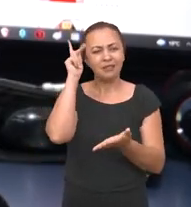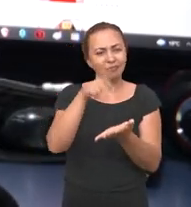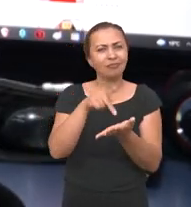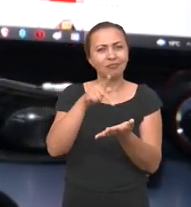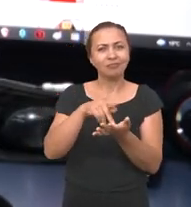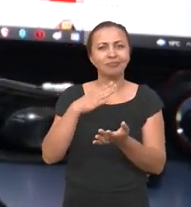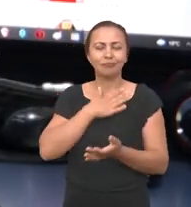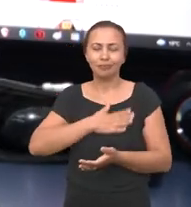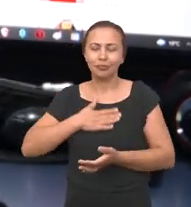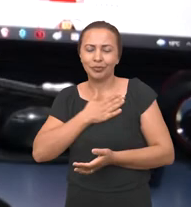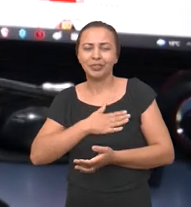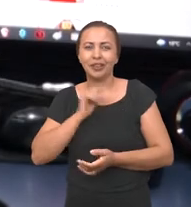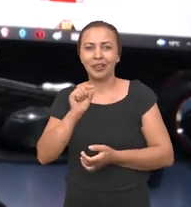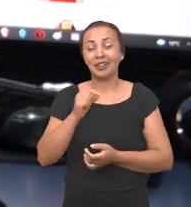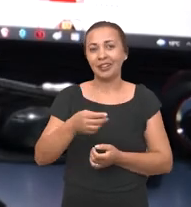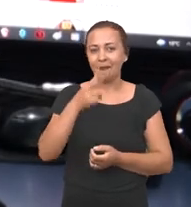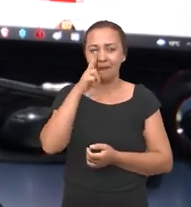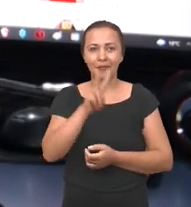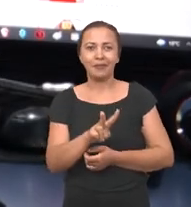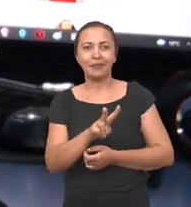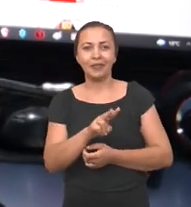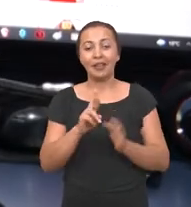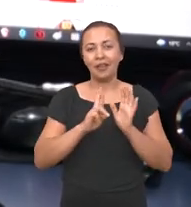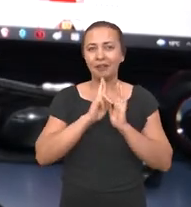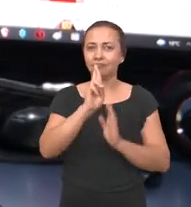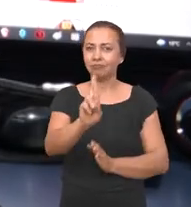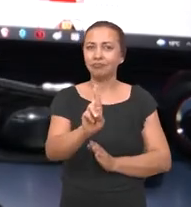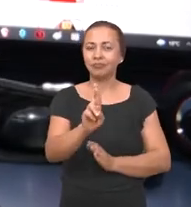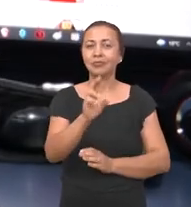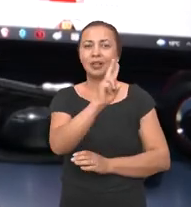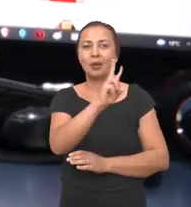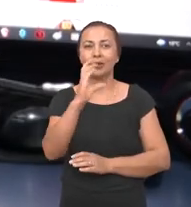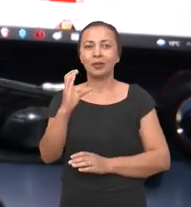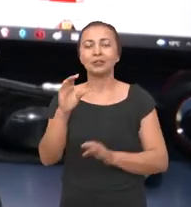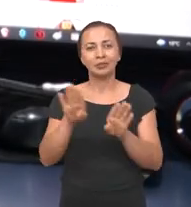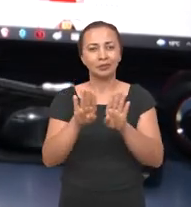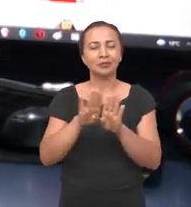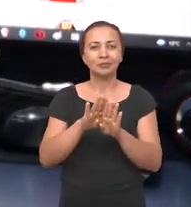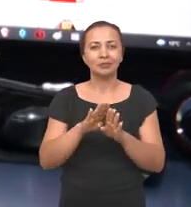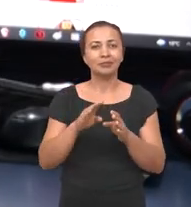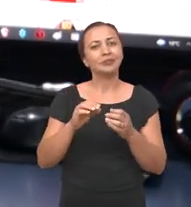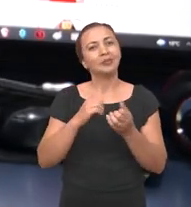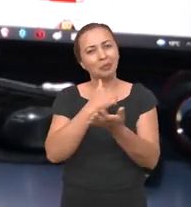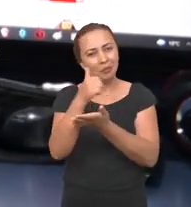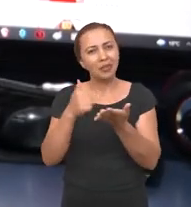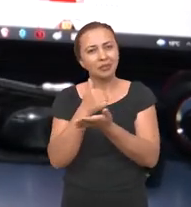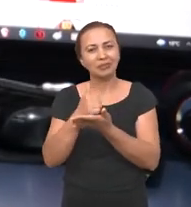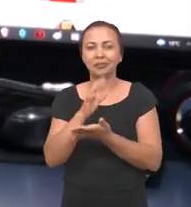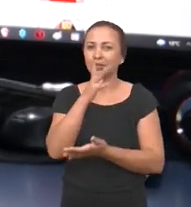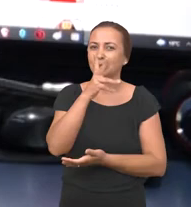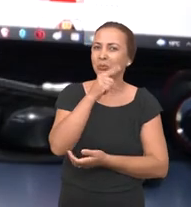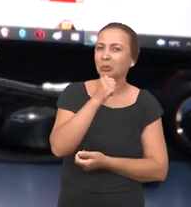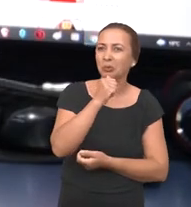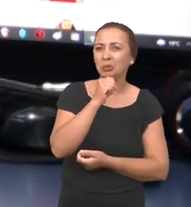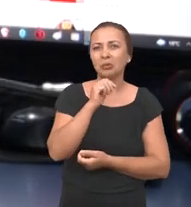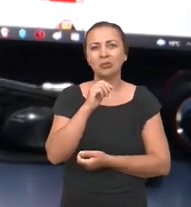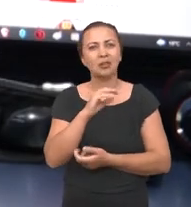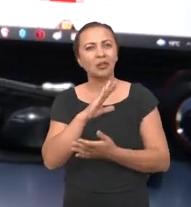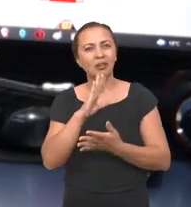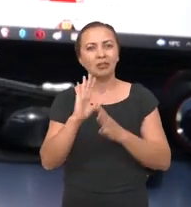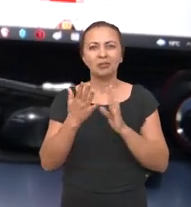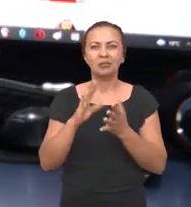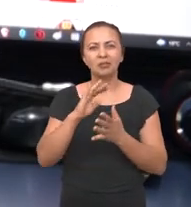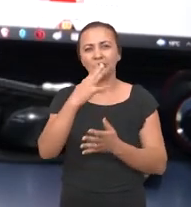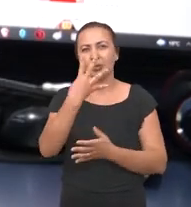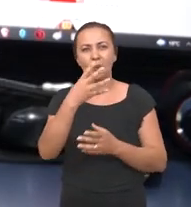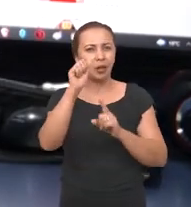realmente gostasse do que estava vendo e que representasse conquista também. Então basicamente demorou